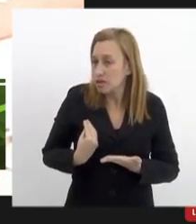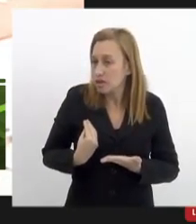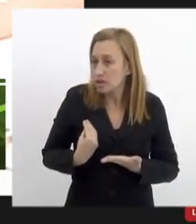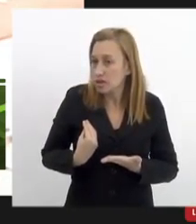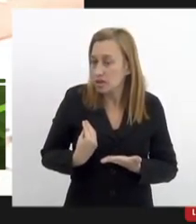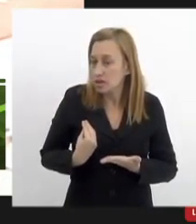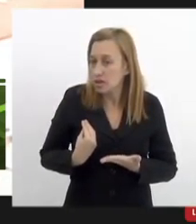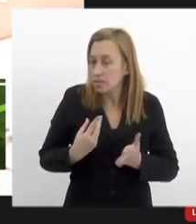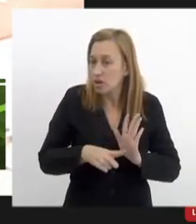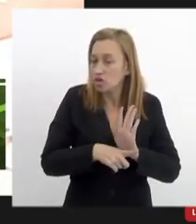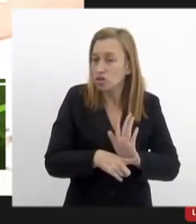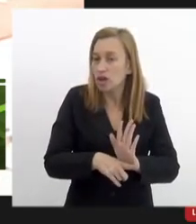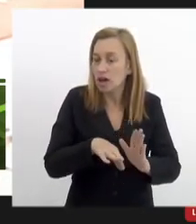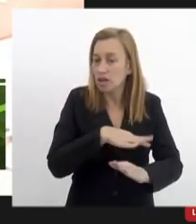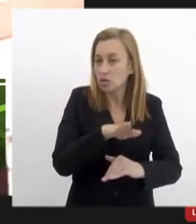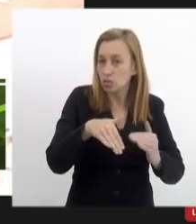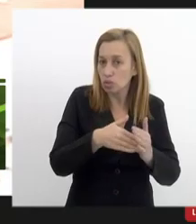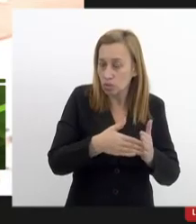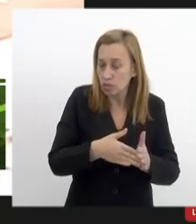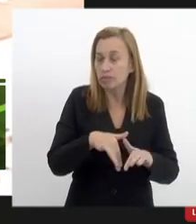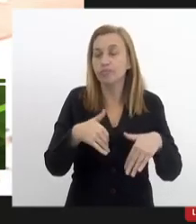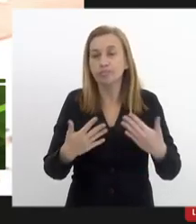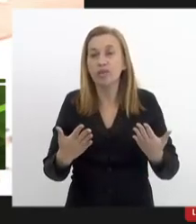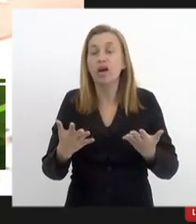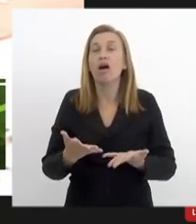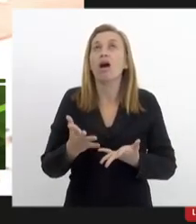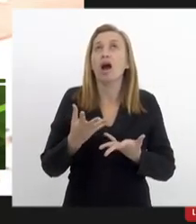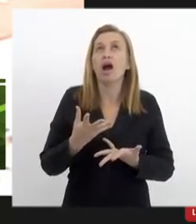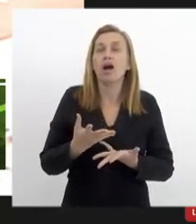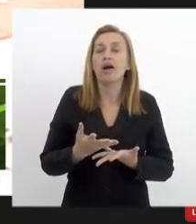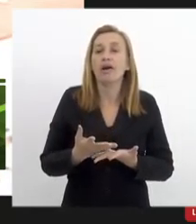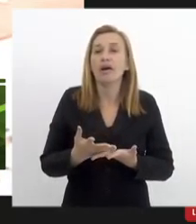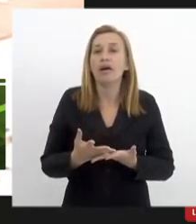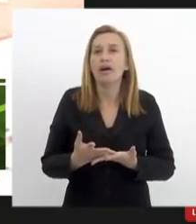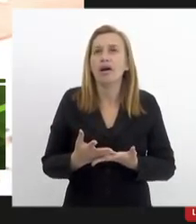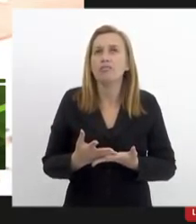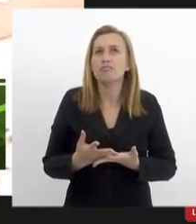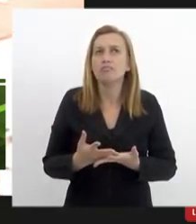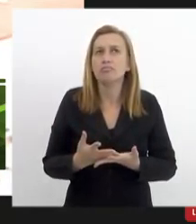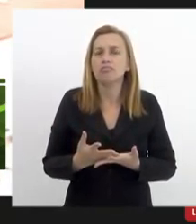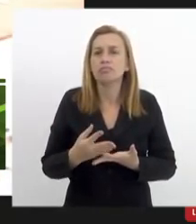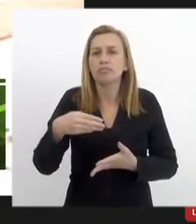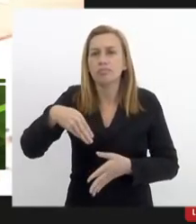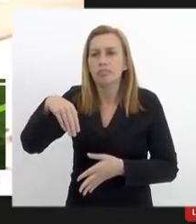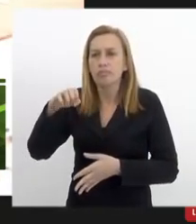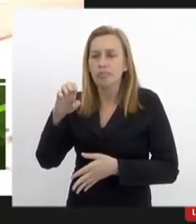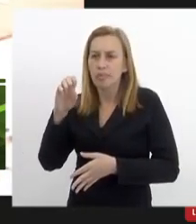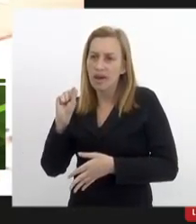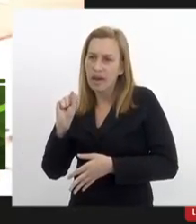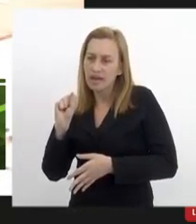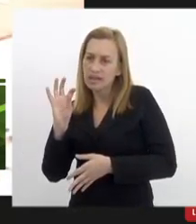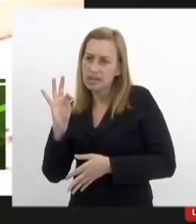e assim vice-versa. Afinal de contas, mestre e comunidades,